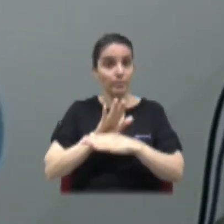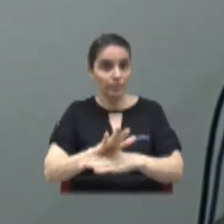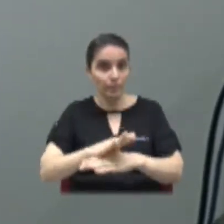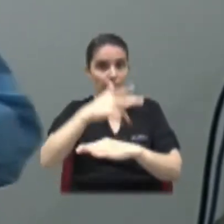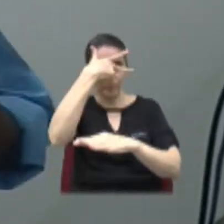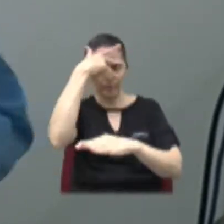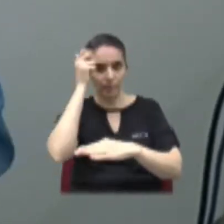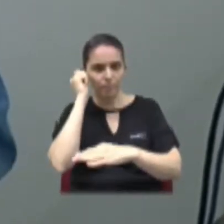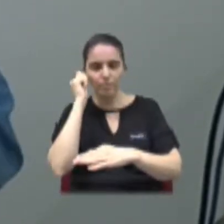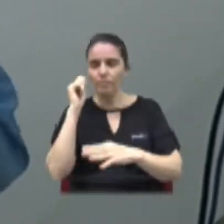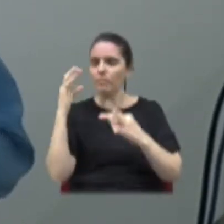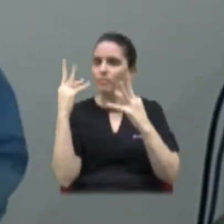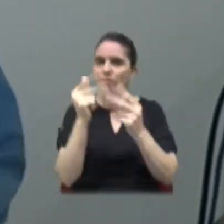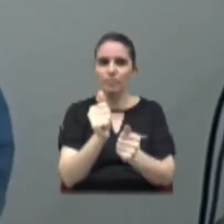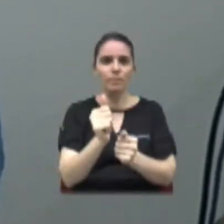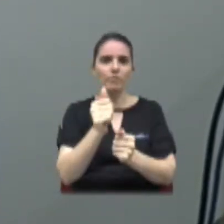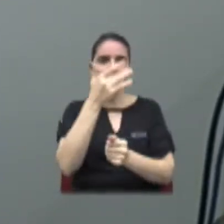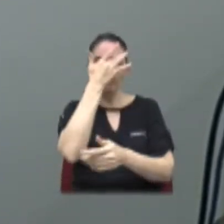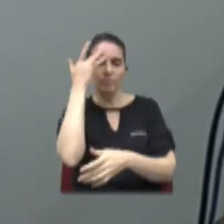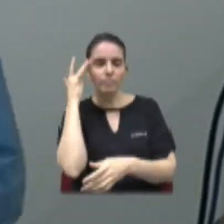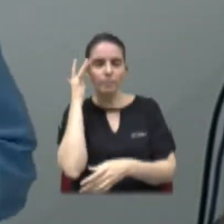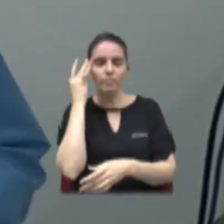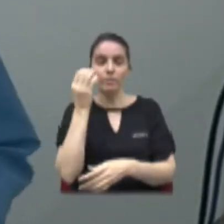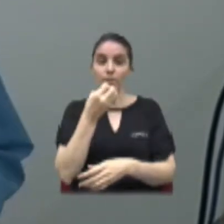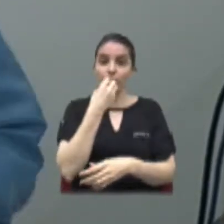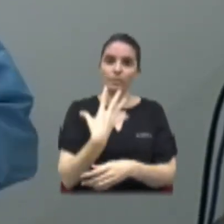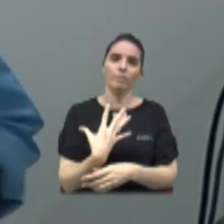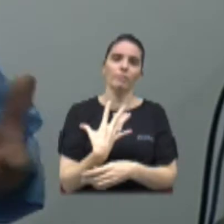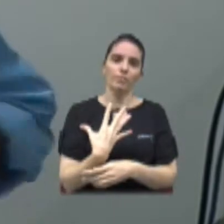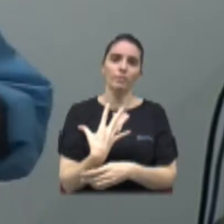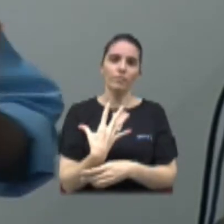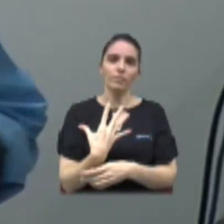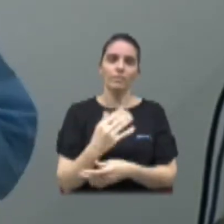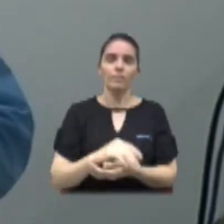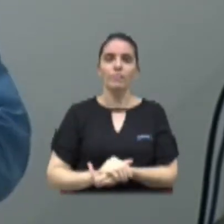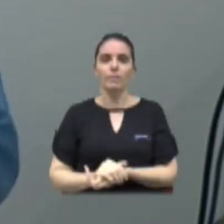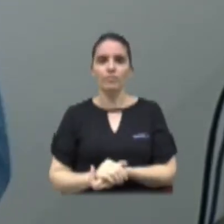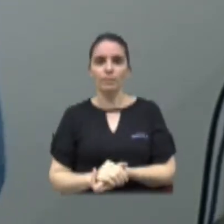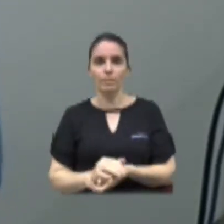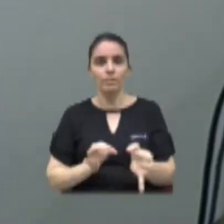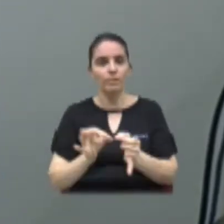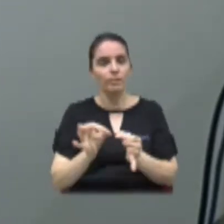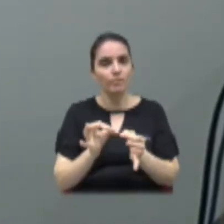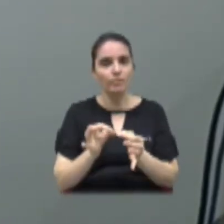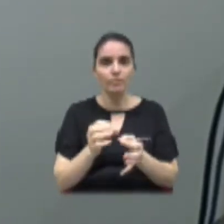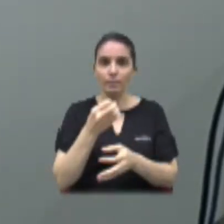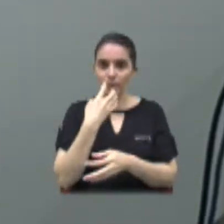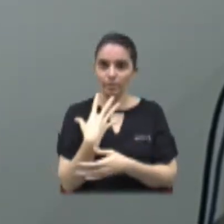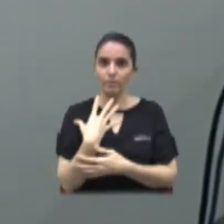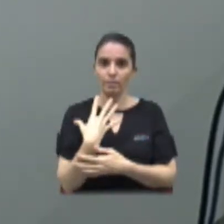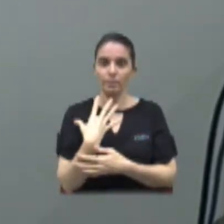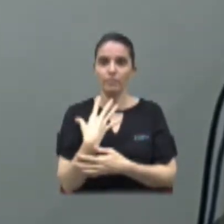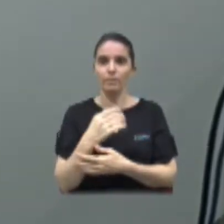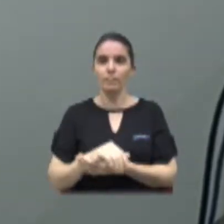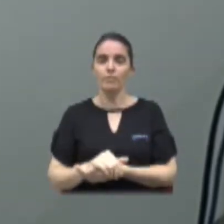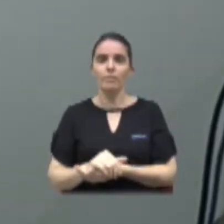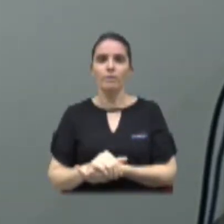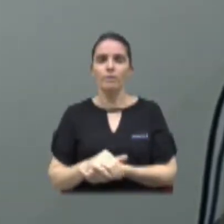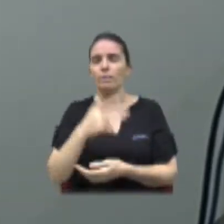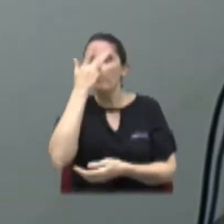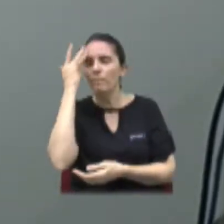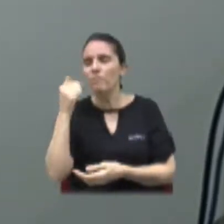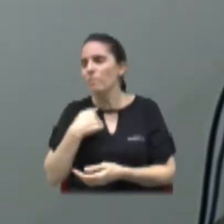quem possa estar com a documentação em ordem, mas também a lista da classificação. Então, vou votar favorável a esse projeto, trata-se de uma medida